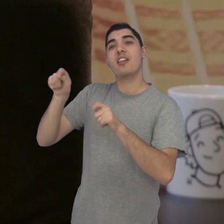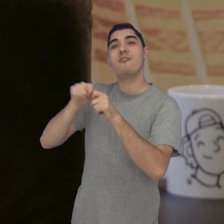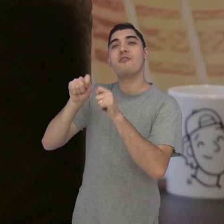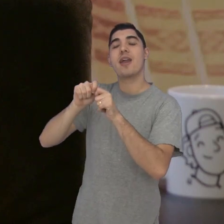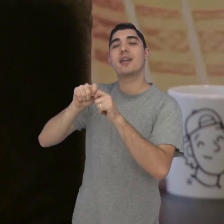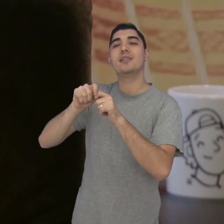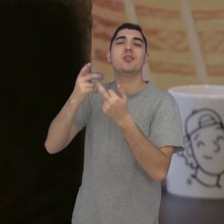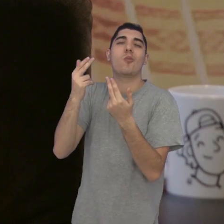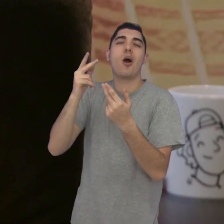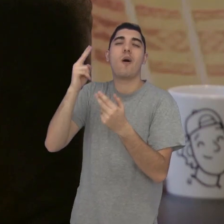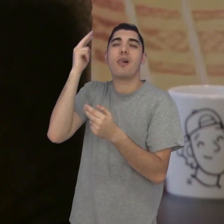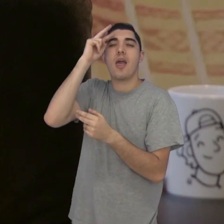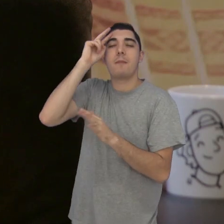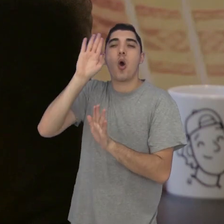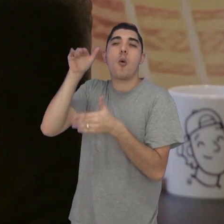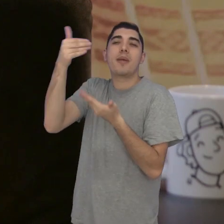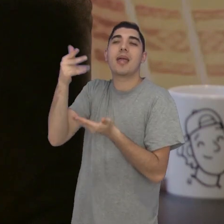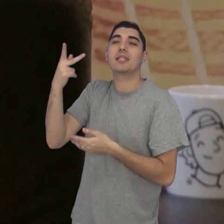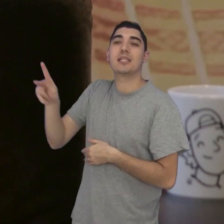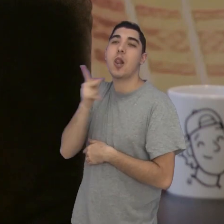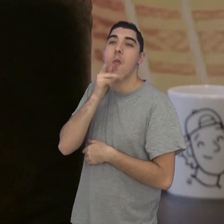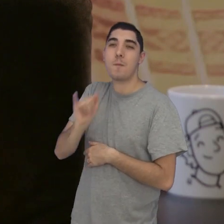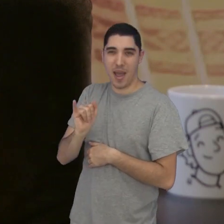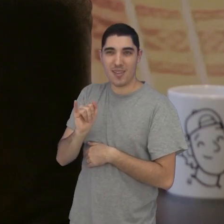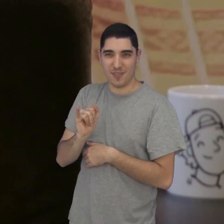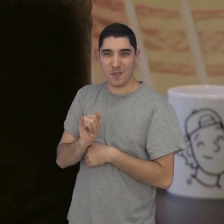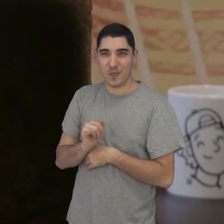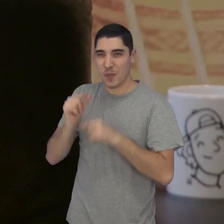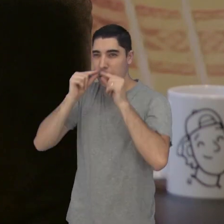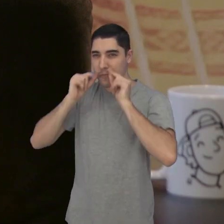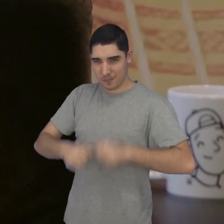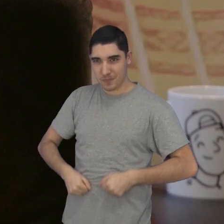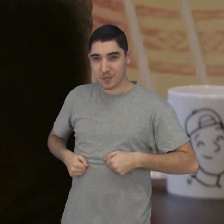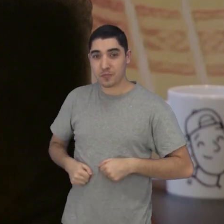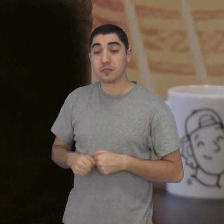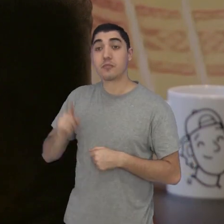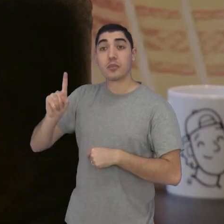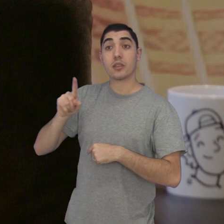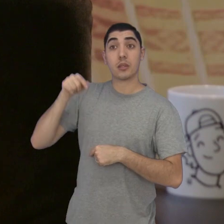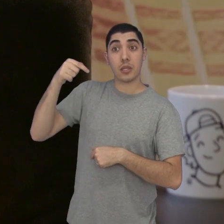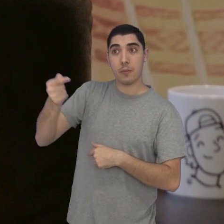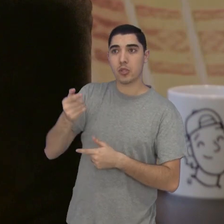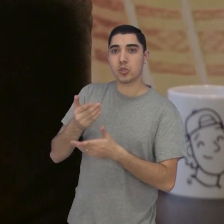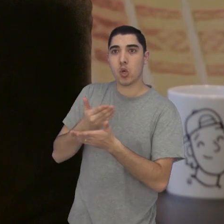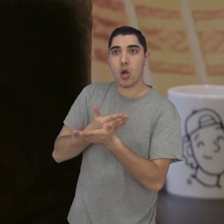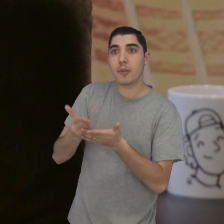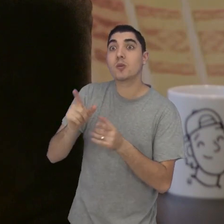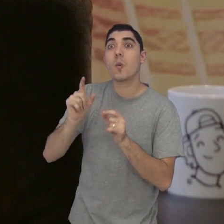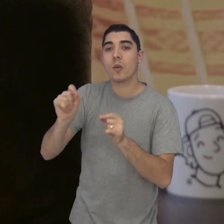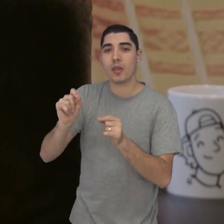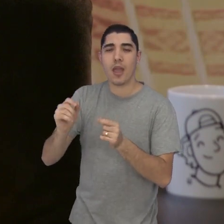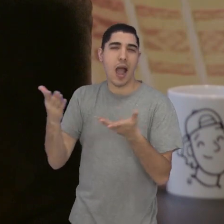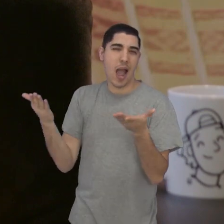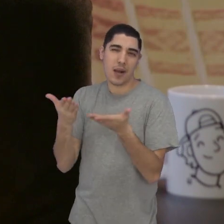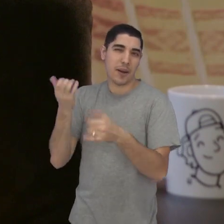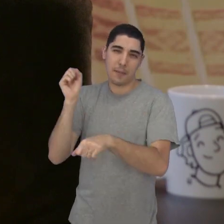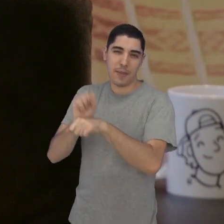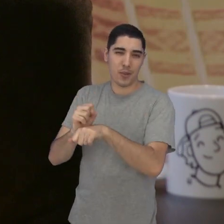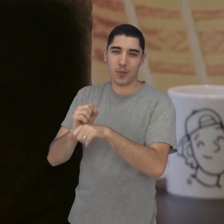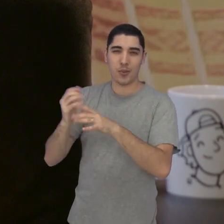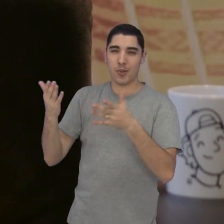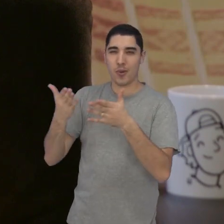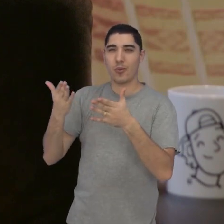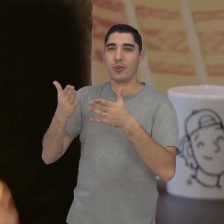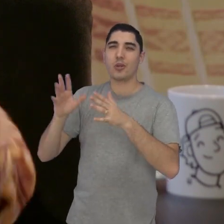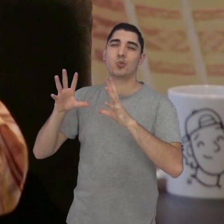praça, em São Paulo. E começou. Para fazer as cópias, né, que hoje não tem mais isso, né?